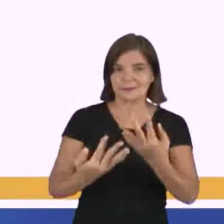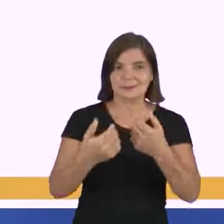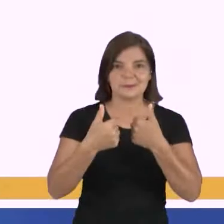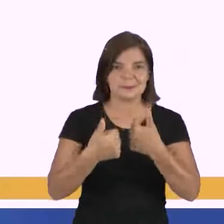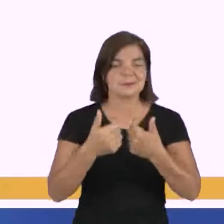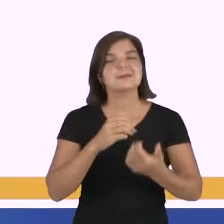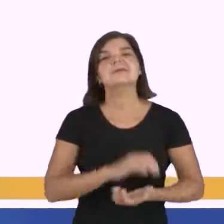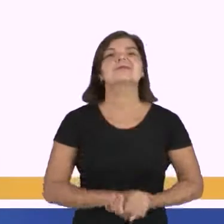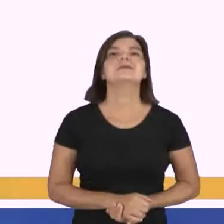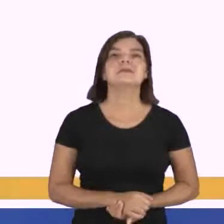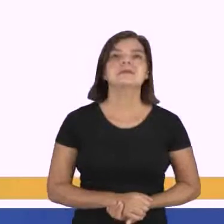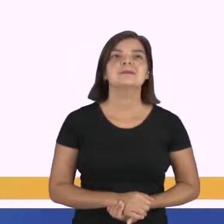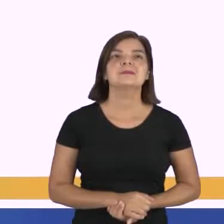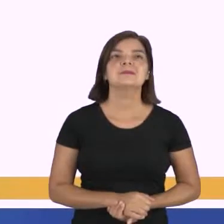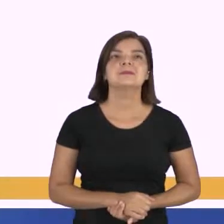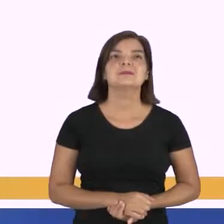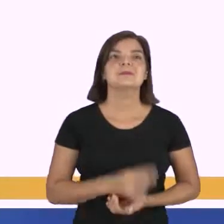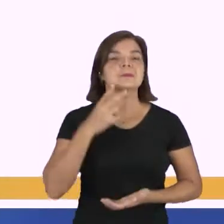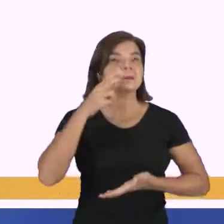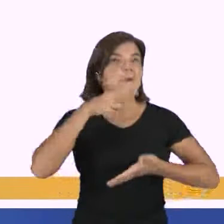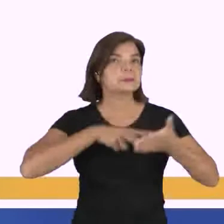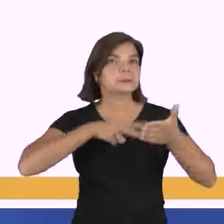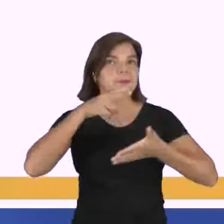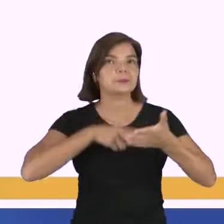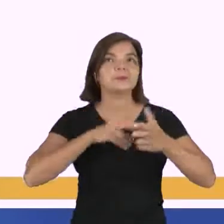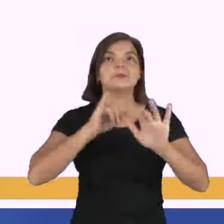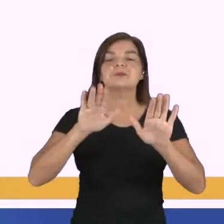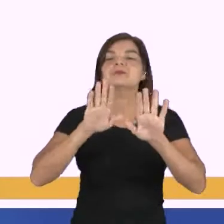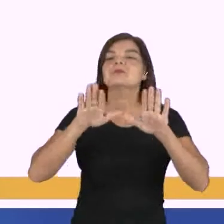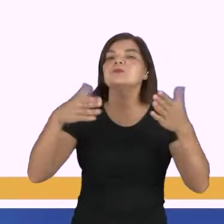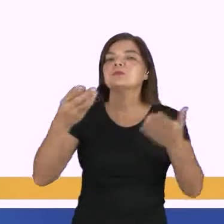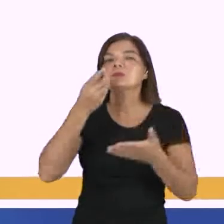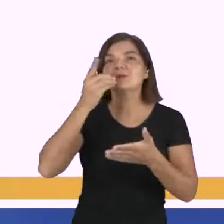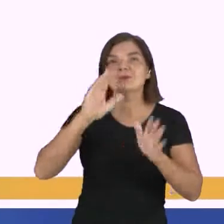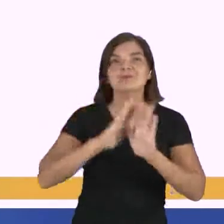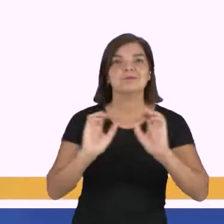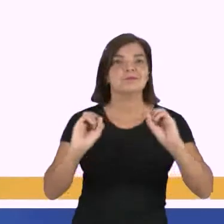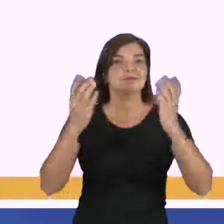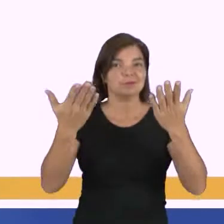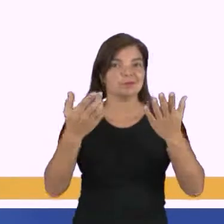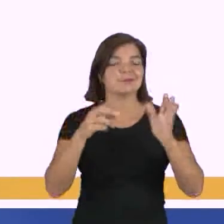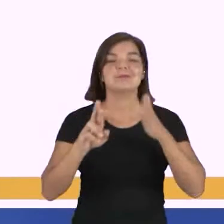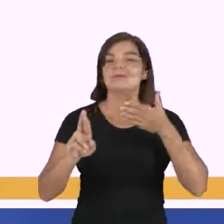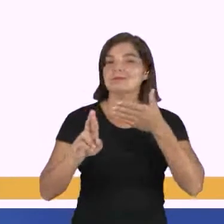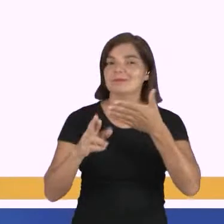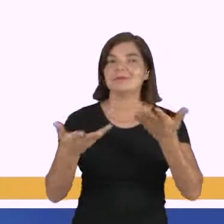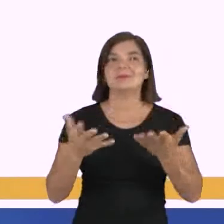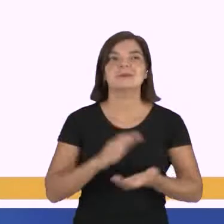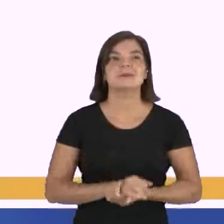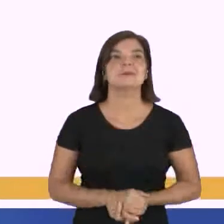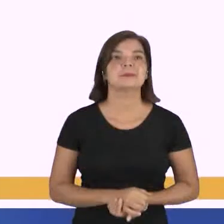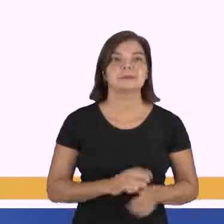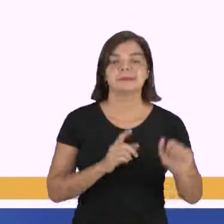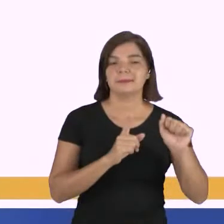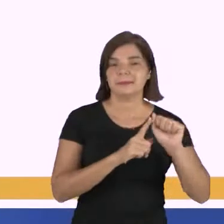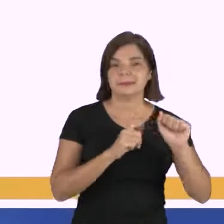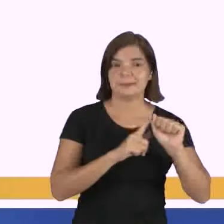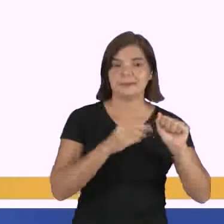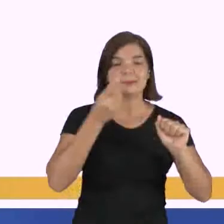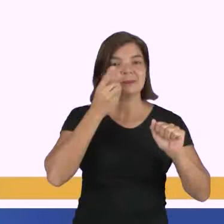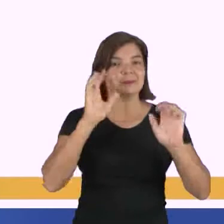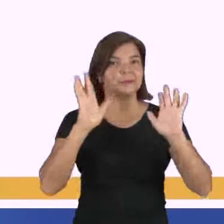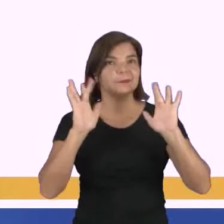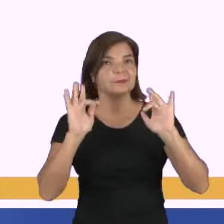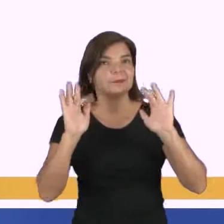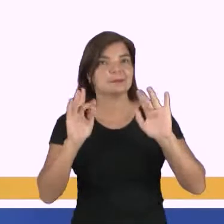isso. Por último, leia a descrição e diga qual data comemorativa ela se refere. Então, nós temos na letra A,